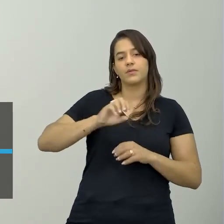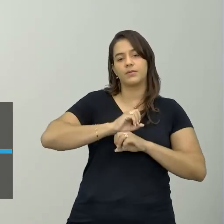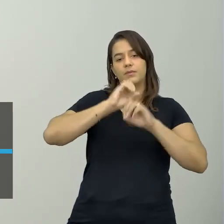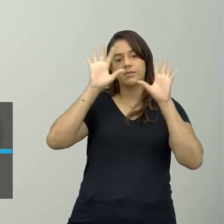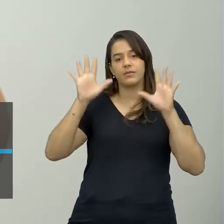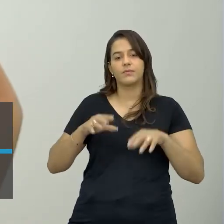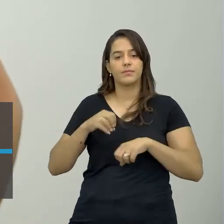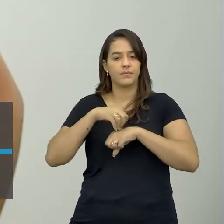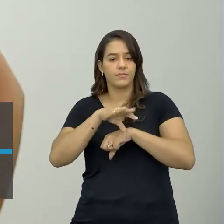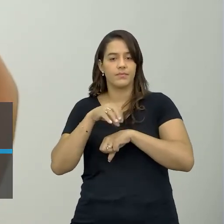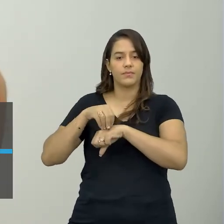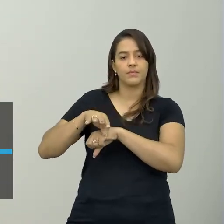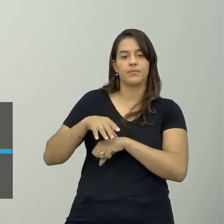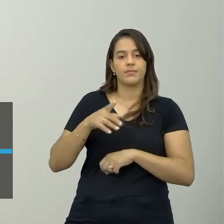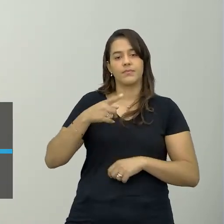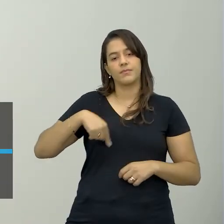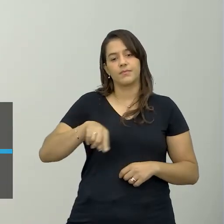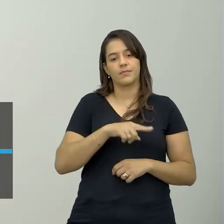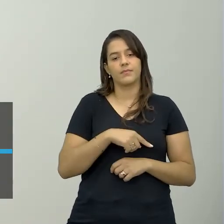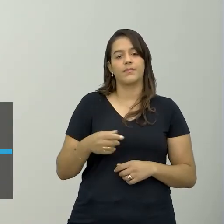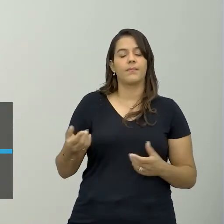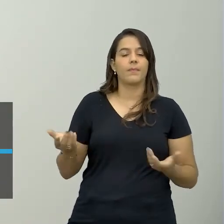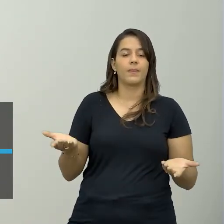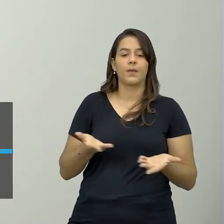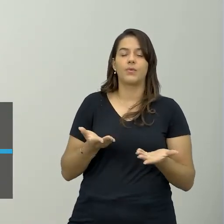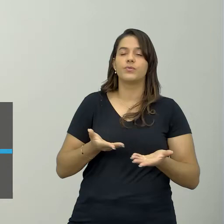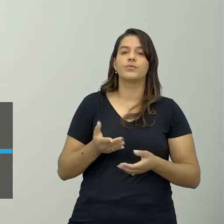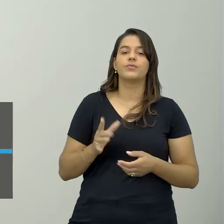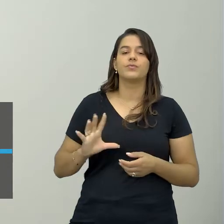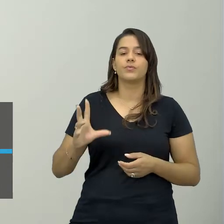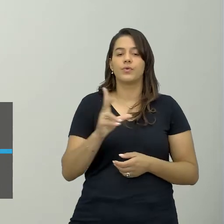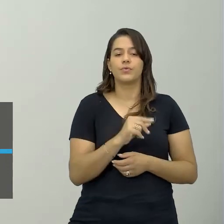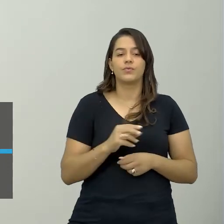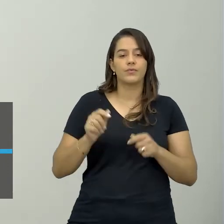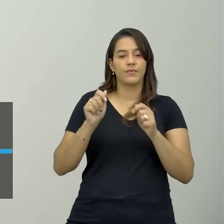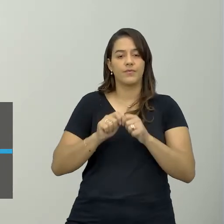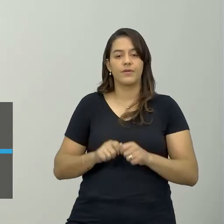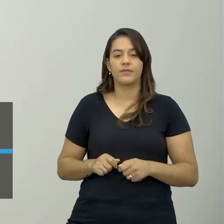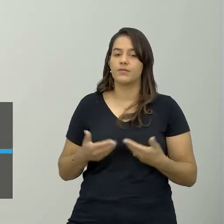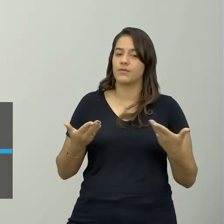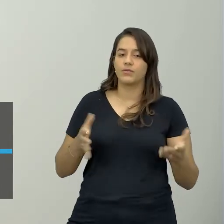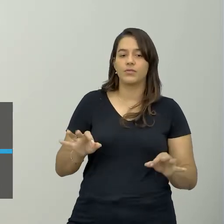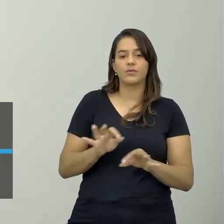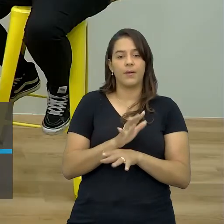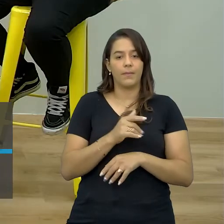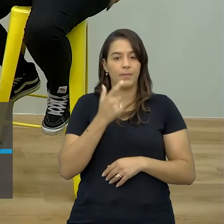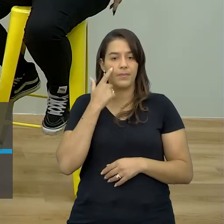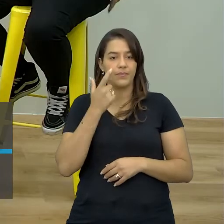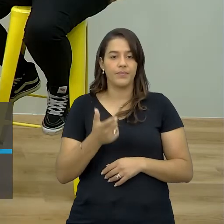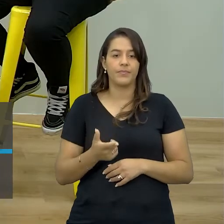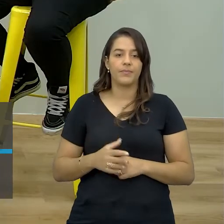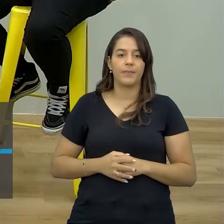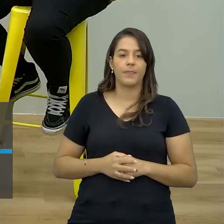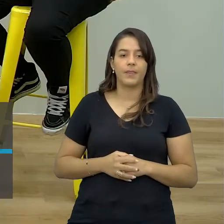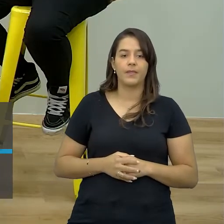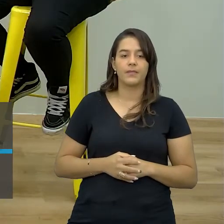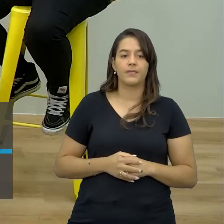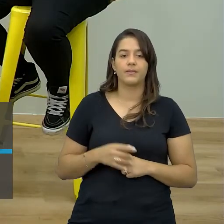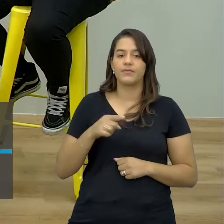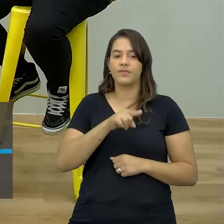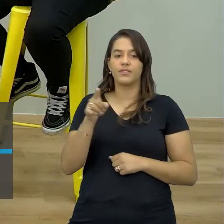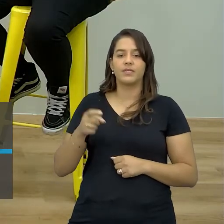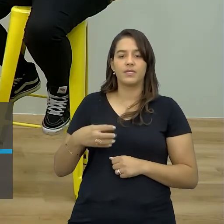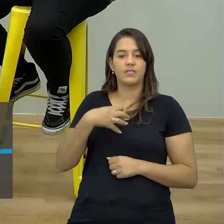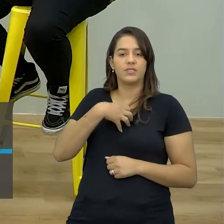Aulas de spoilers porque a gente tá na moda dos spoilers. E eu acho que é isso, né? Não vai nem vai dar pra sentir saudade,